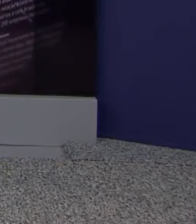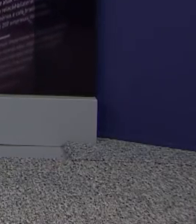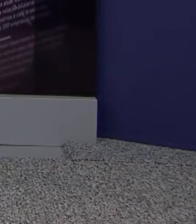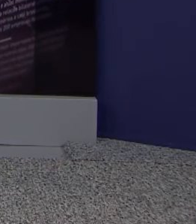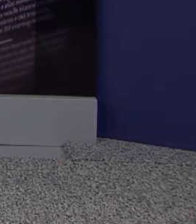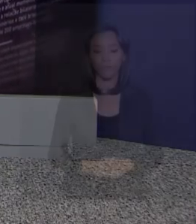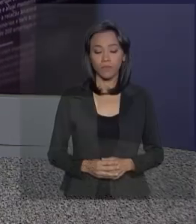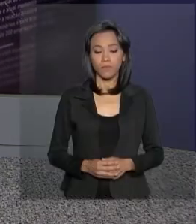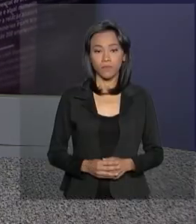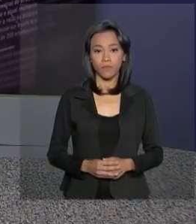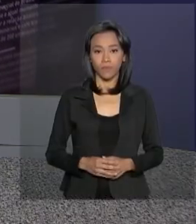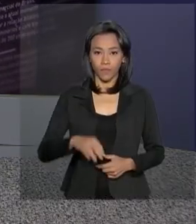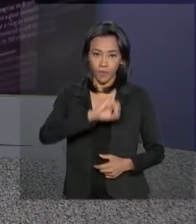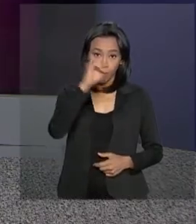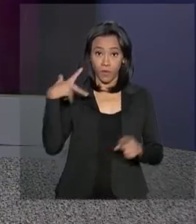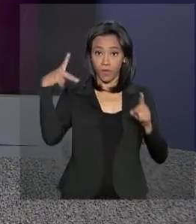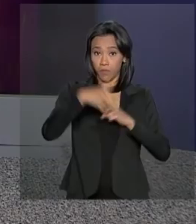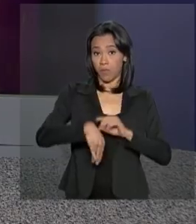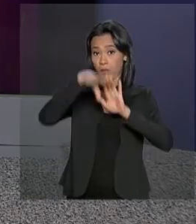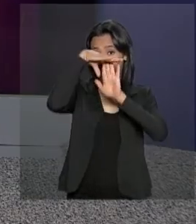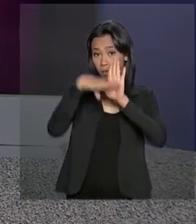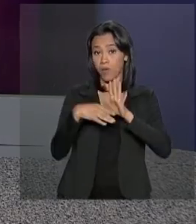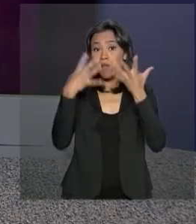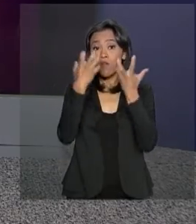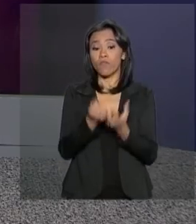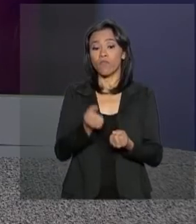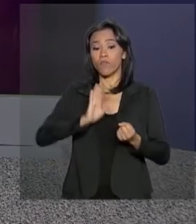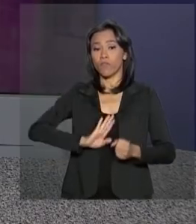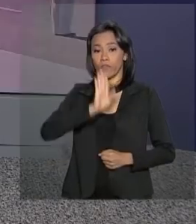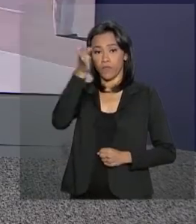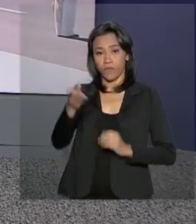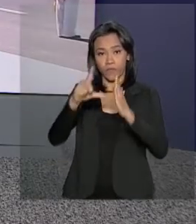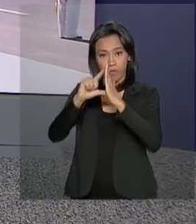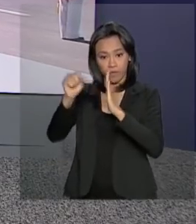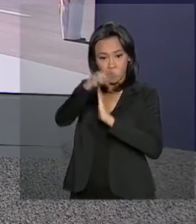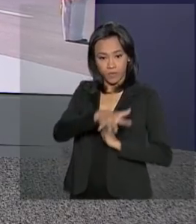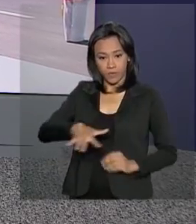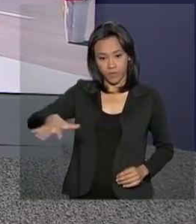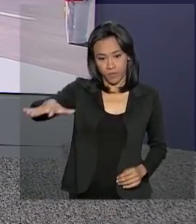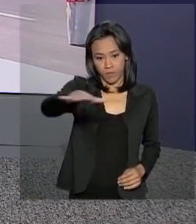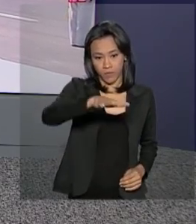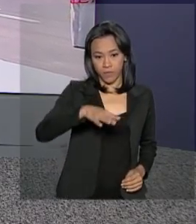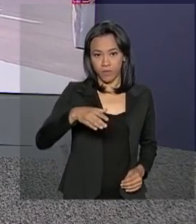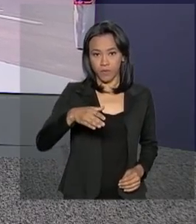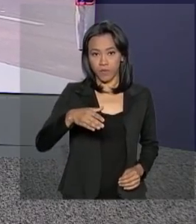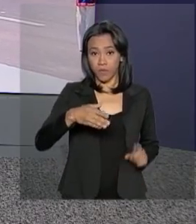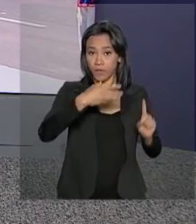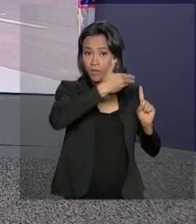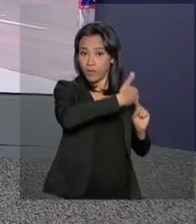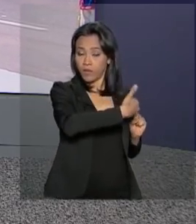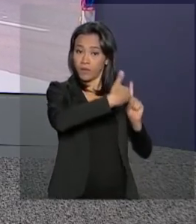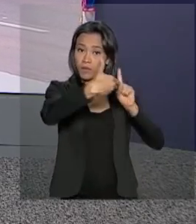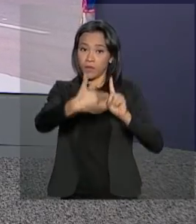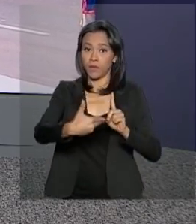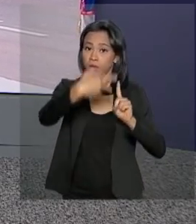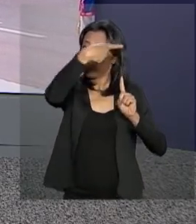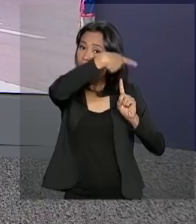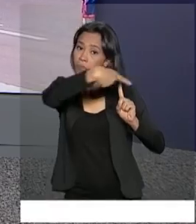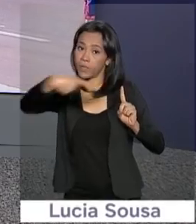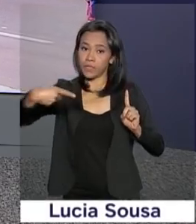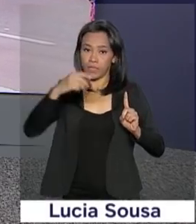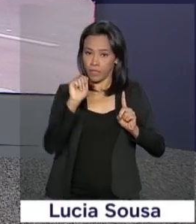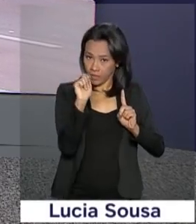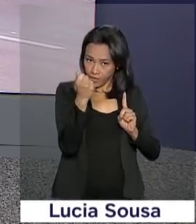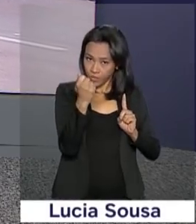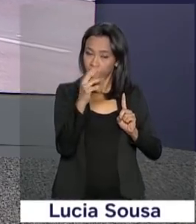Olá, bom dia. Interrompemos a nossa programação e vamos agora ao vivo ao Palácio do Planalto. O presidente da Argentina, Maurício Macri, vai ser